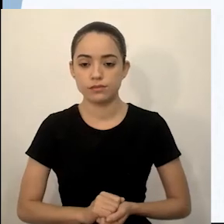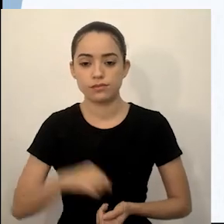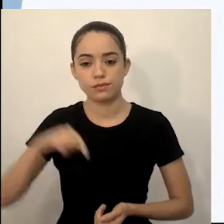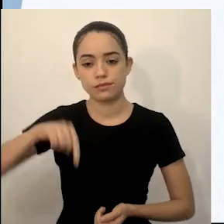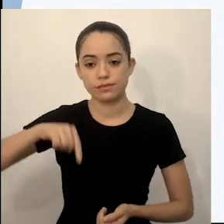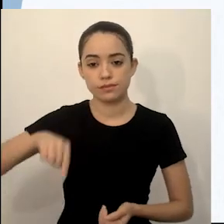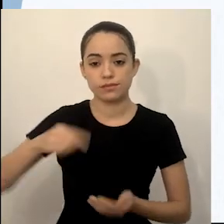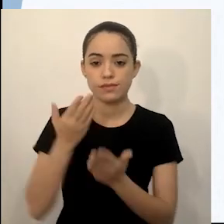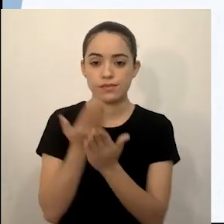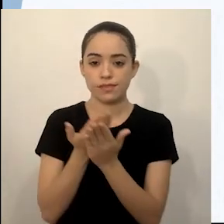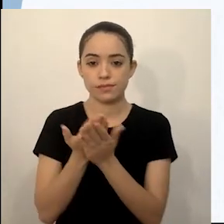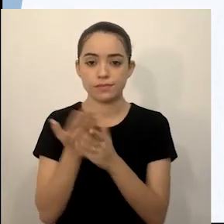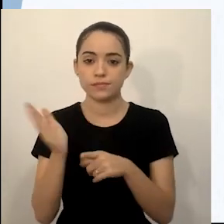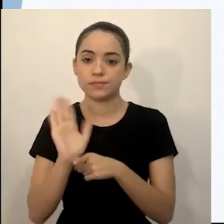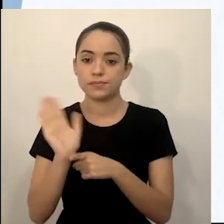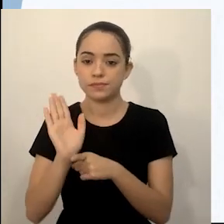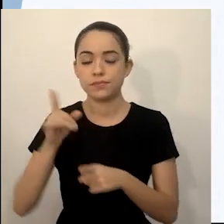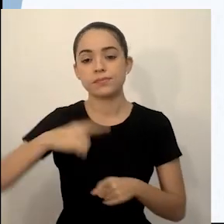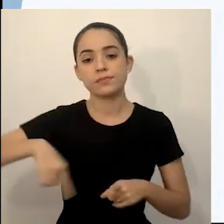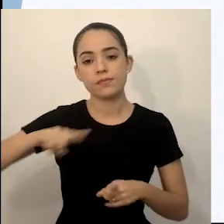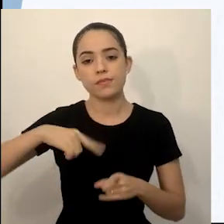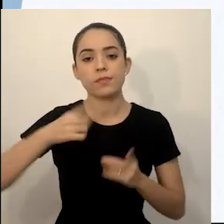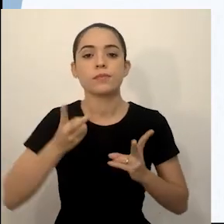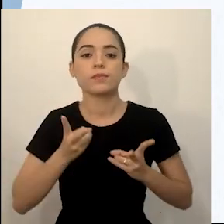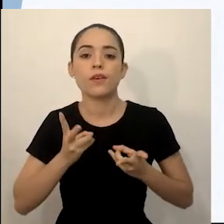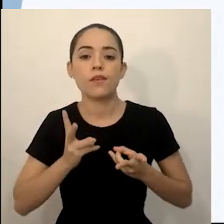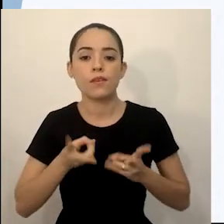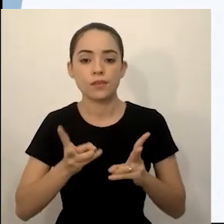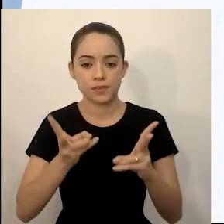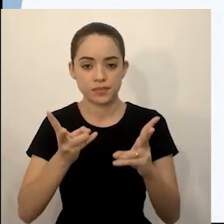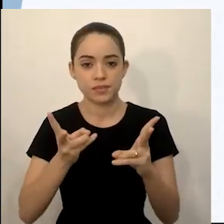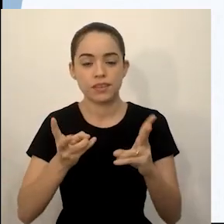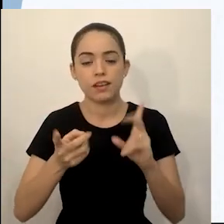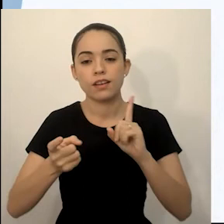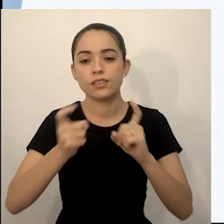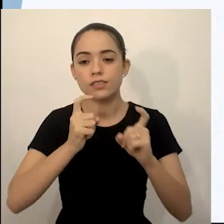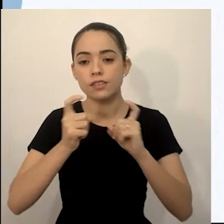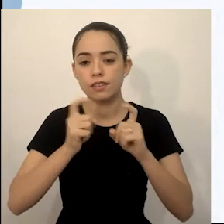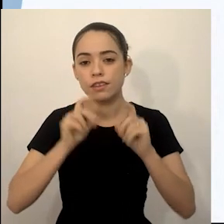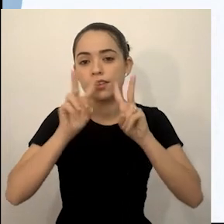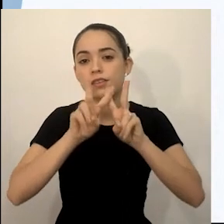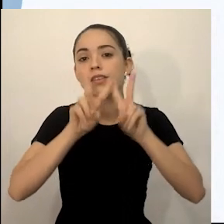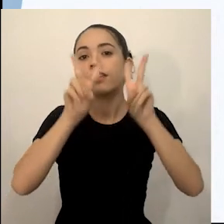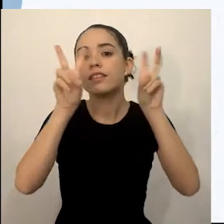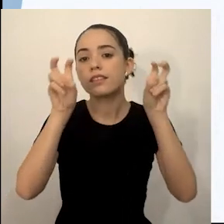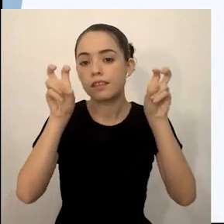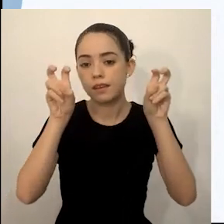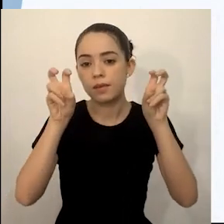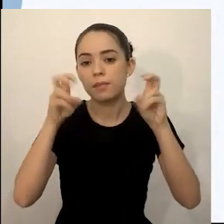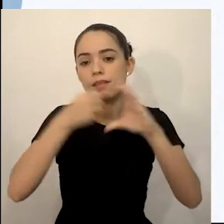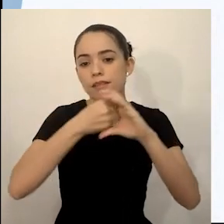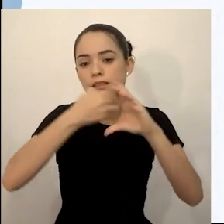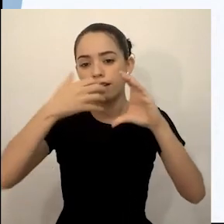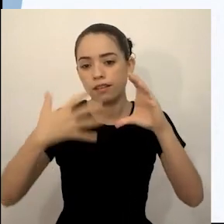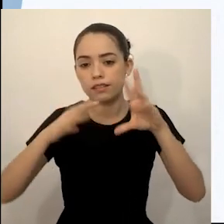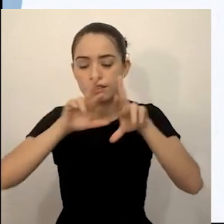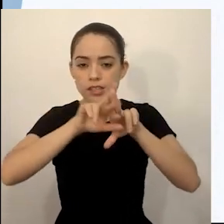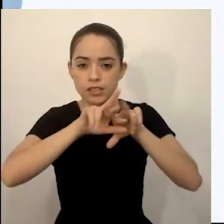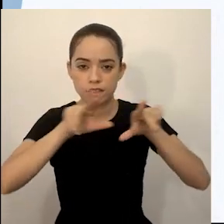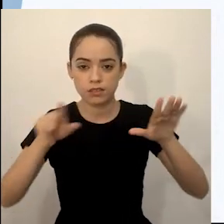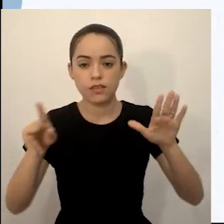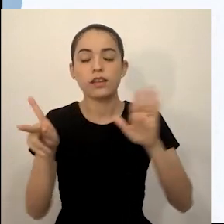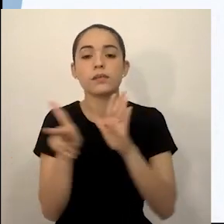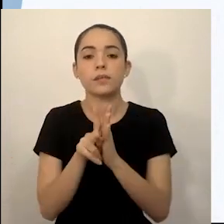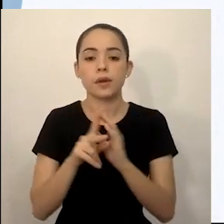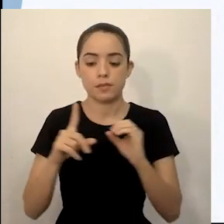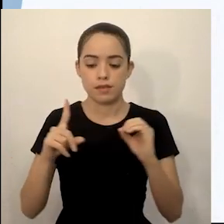Nesta videoaula, damos continuidade à discussão das características